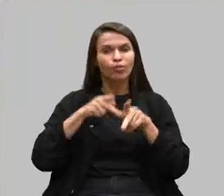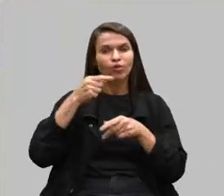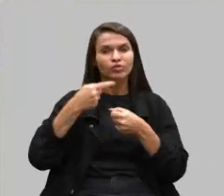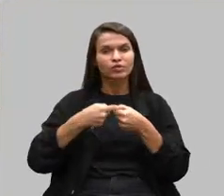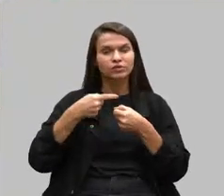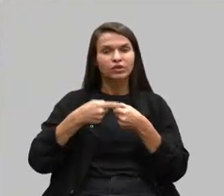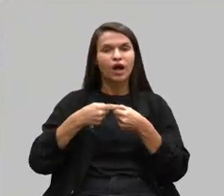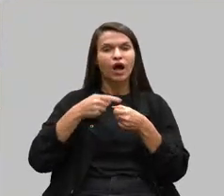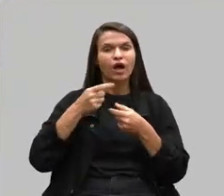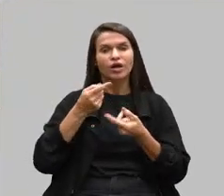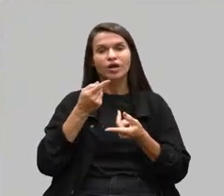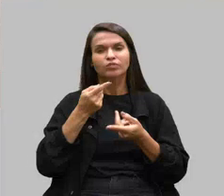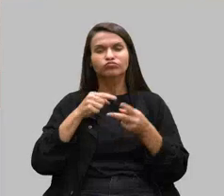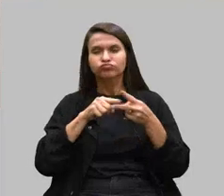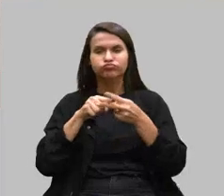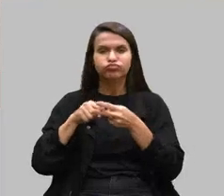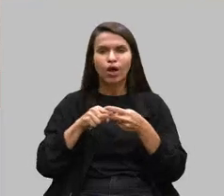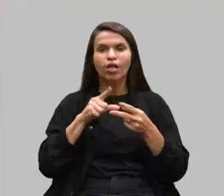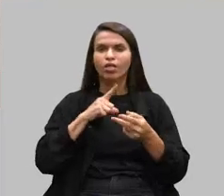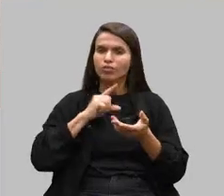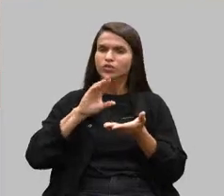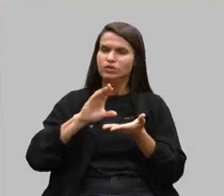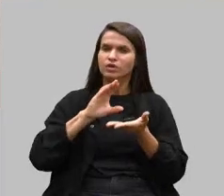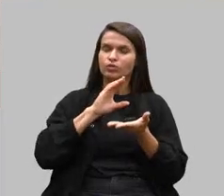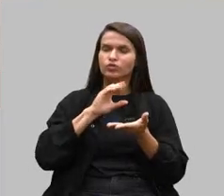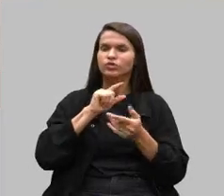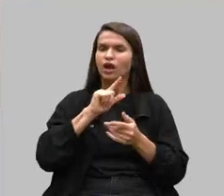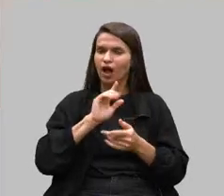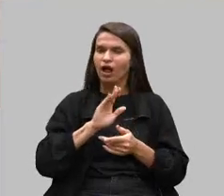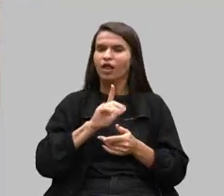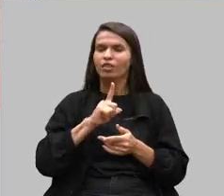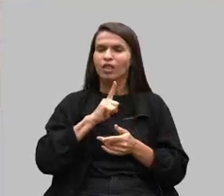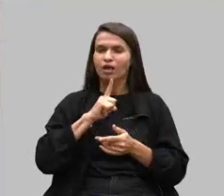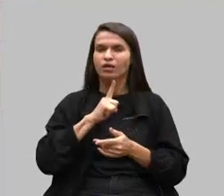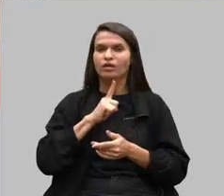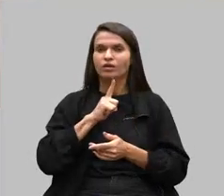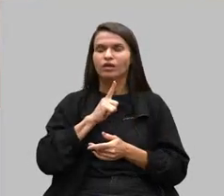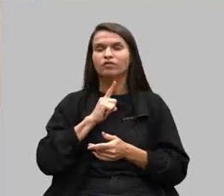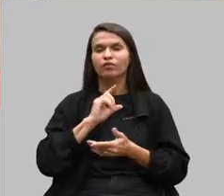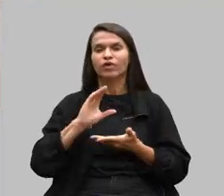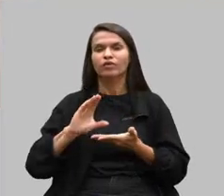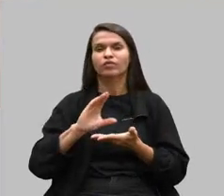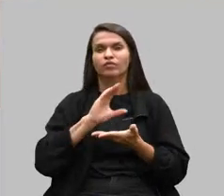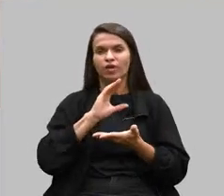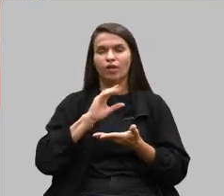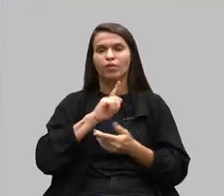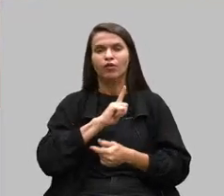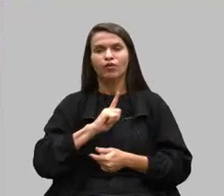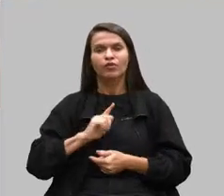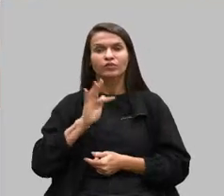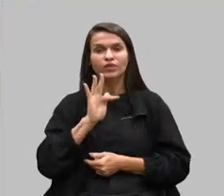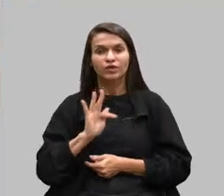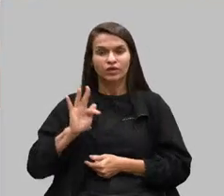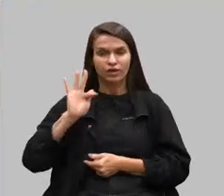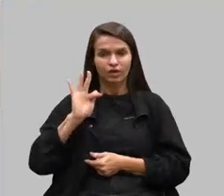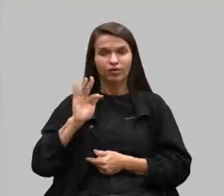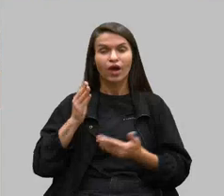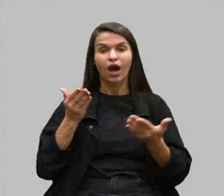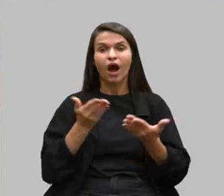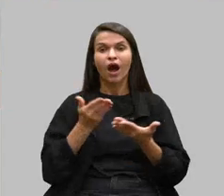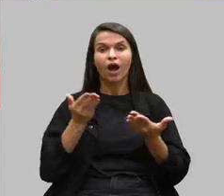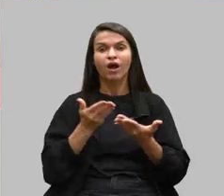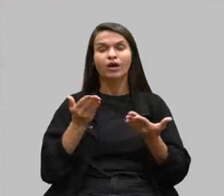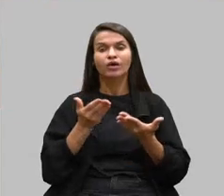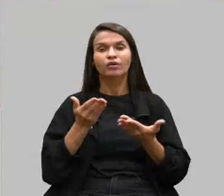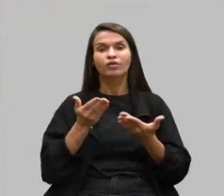restaurar nós estamos com esse recurso lá esse recurso foi enviado por governo federal e agora nós estamos com